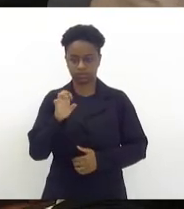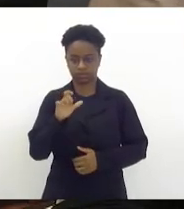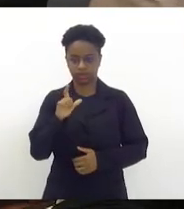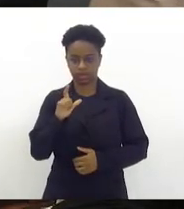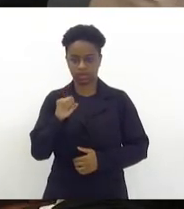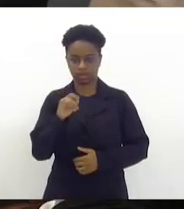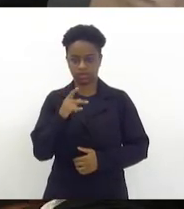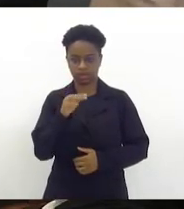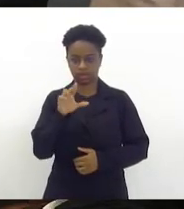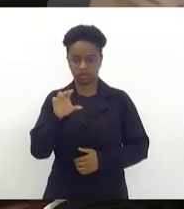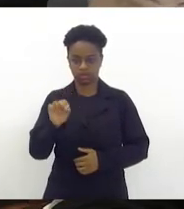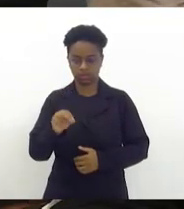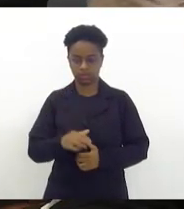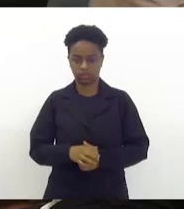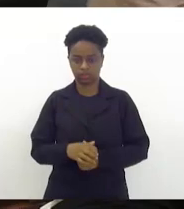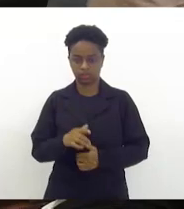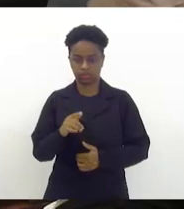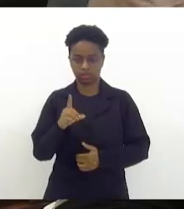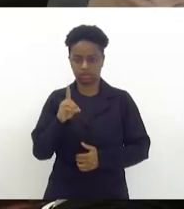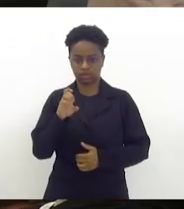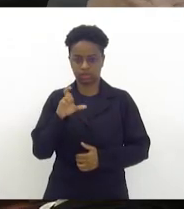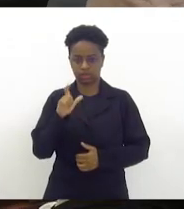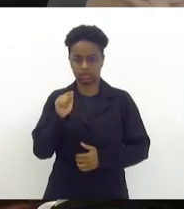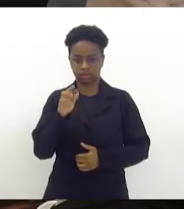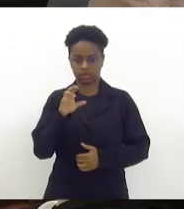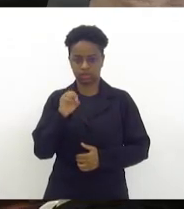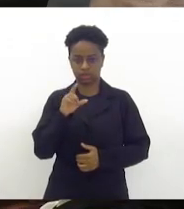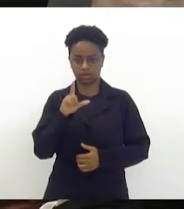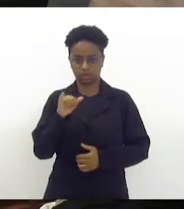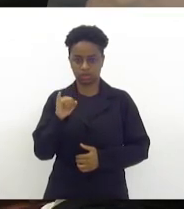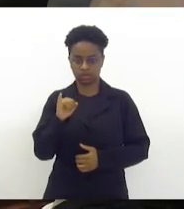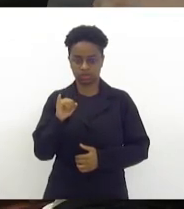Felipinho do Raves. Guilherme Delalore.